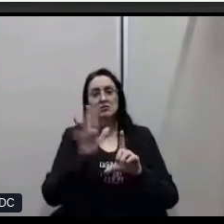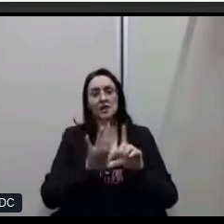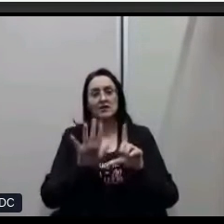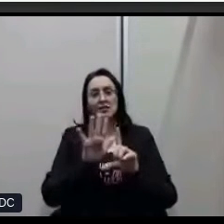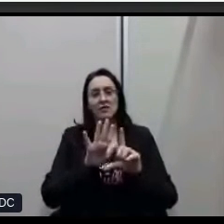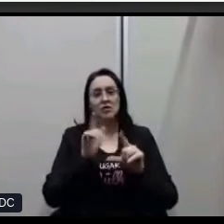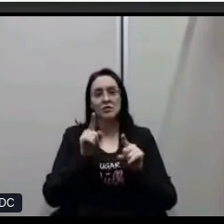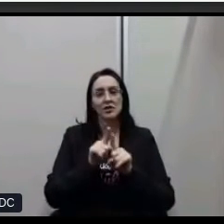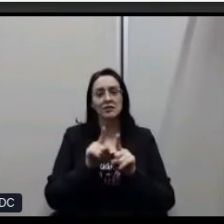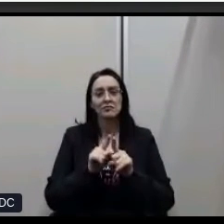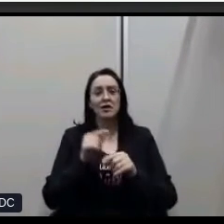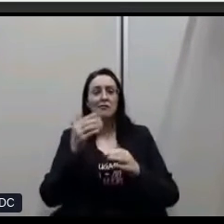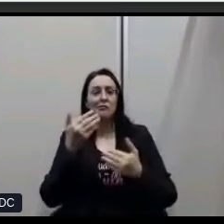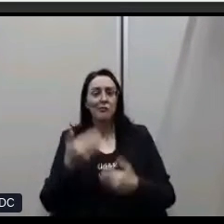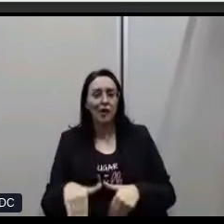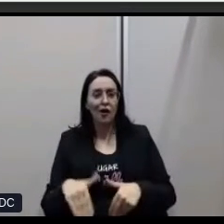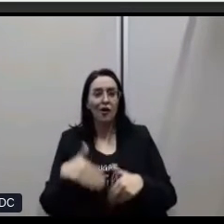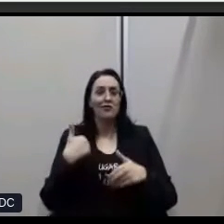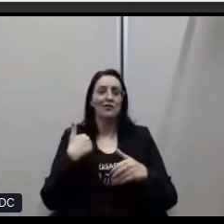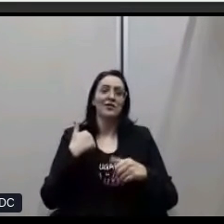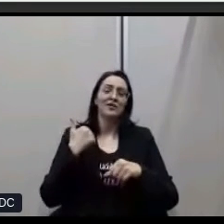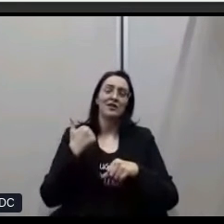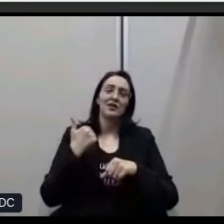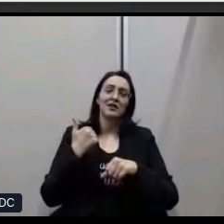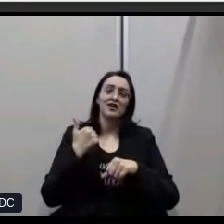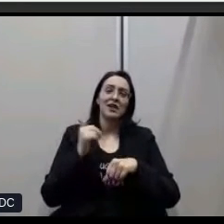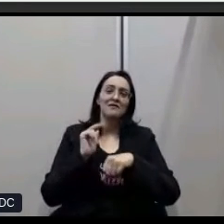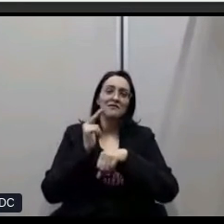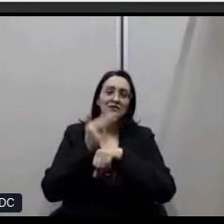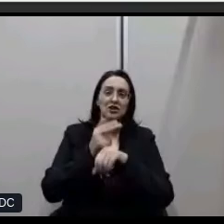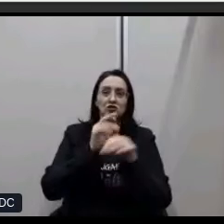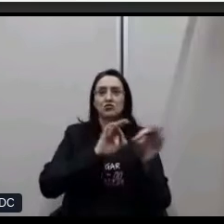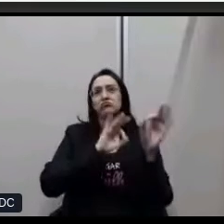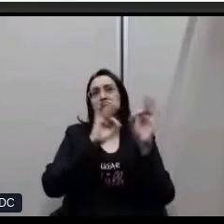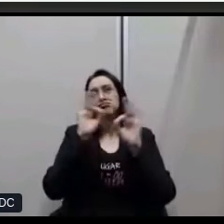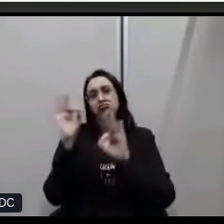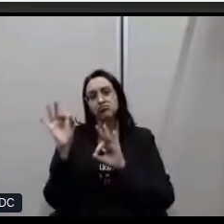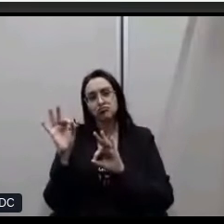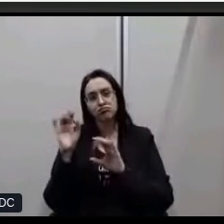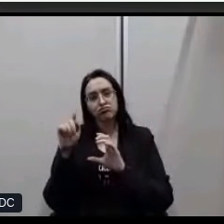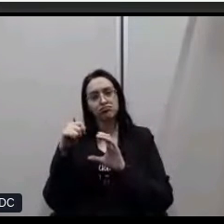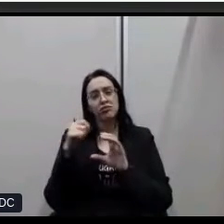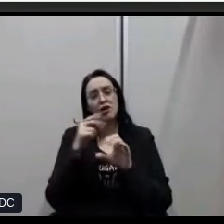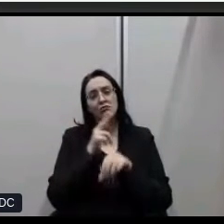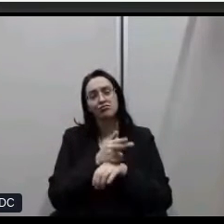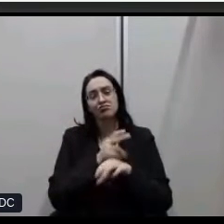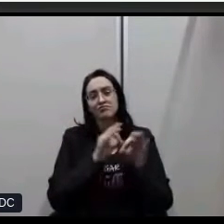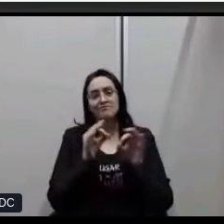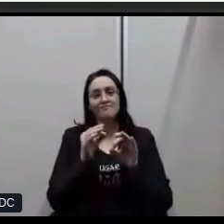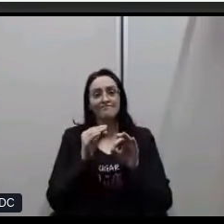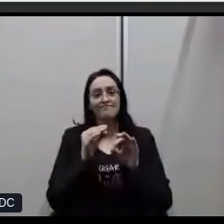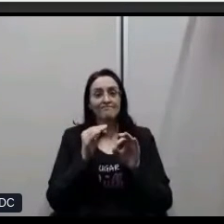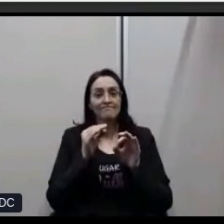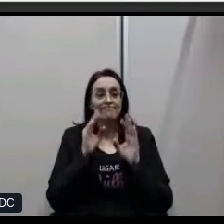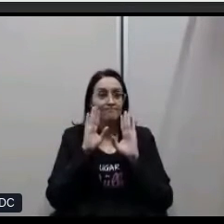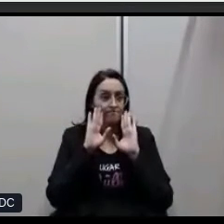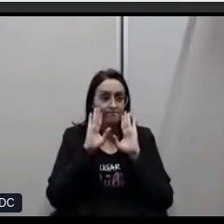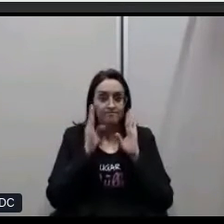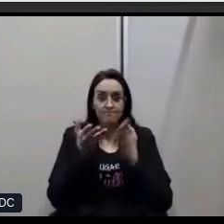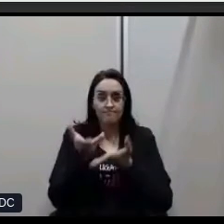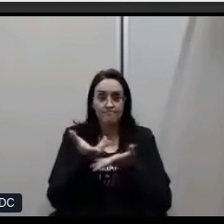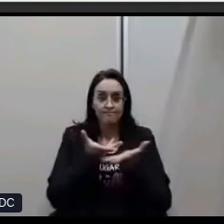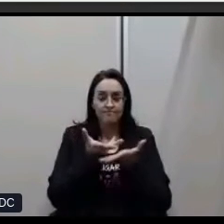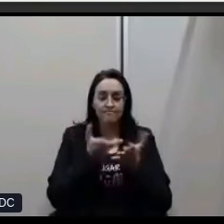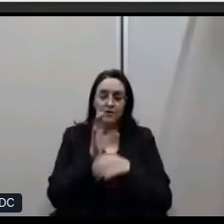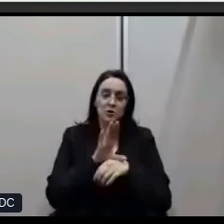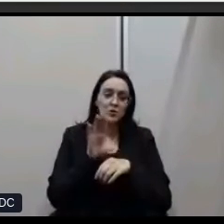como a realização de provas, ou até mesmo só assistir videoaulas. Não conseguiam se manter totalmente engajados durante